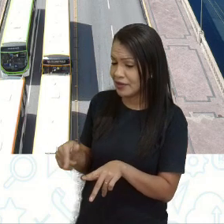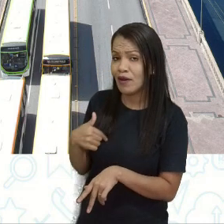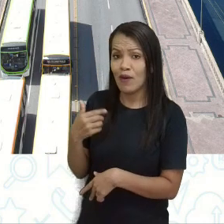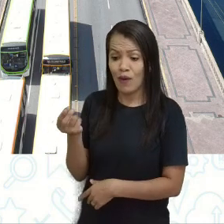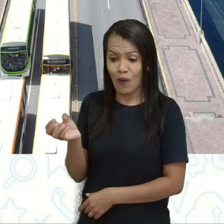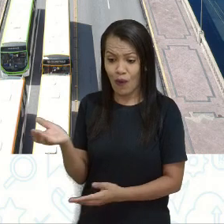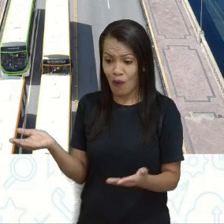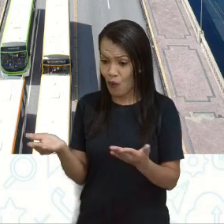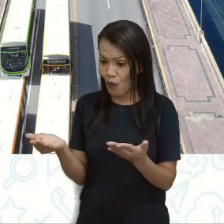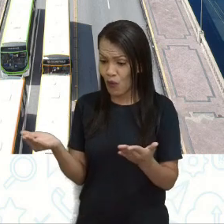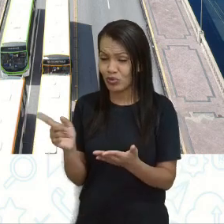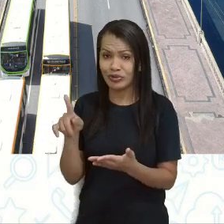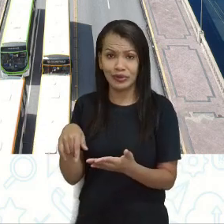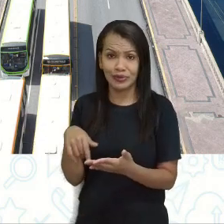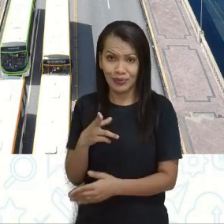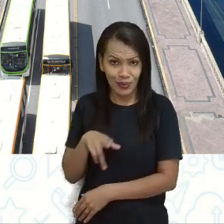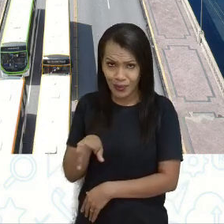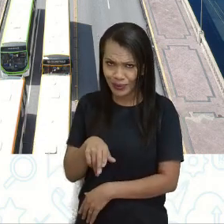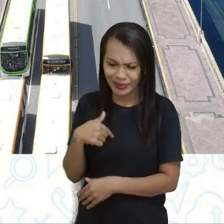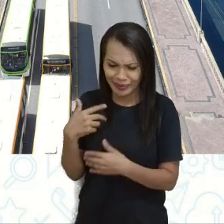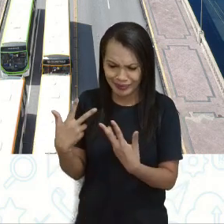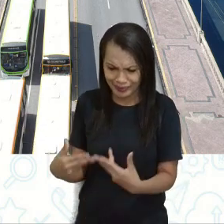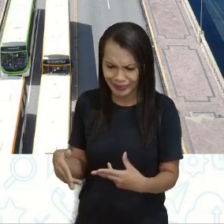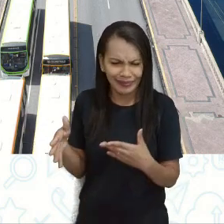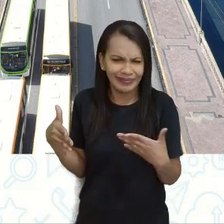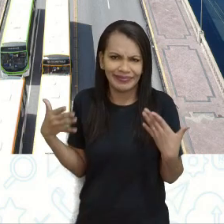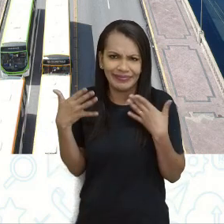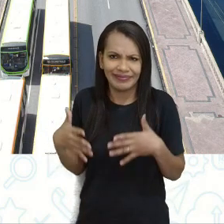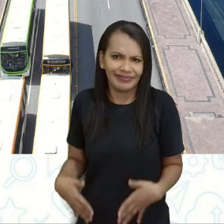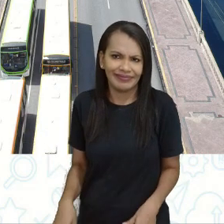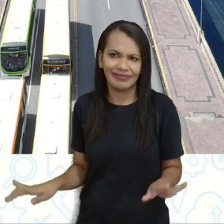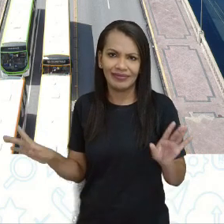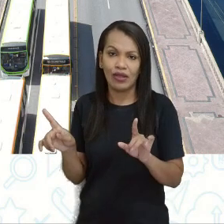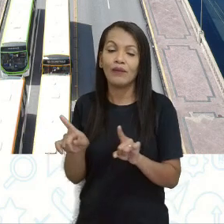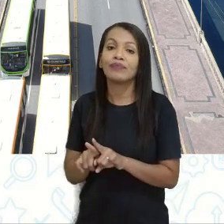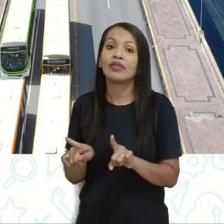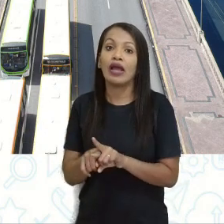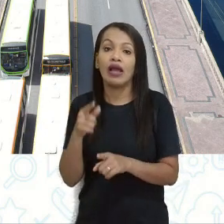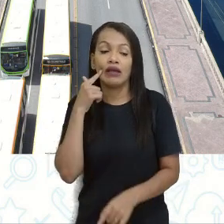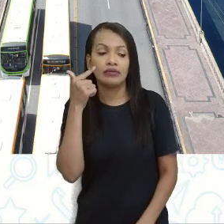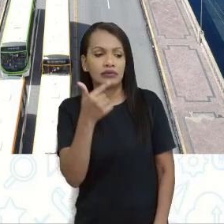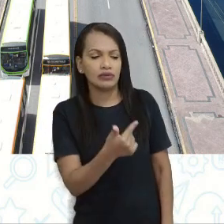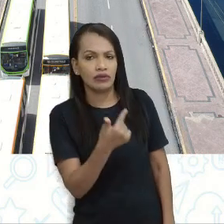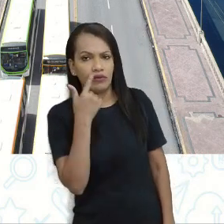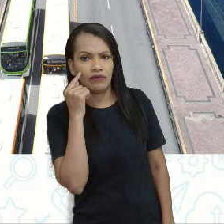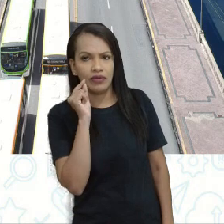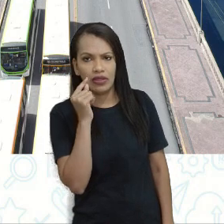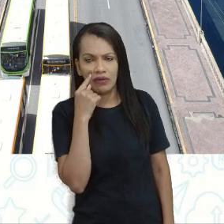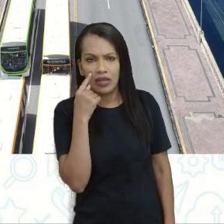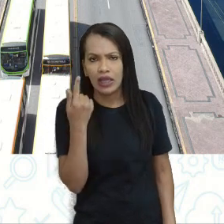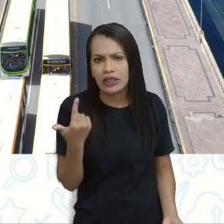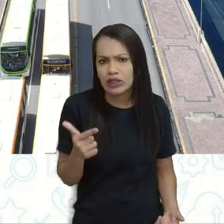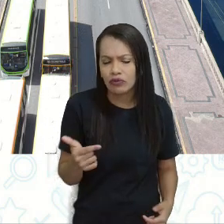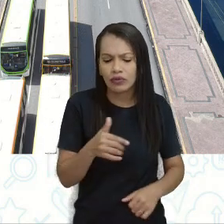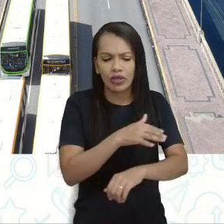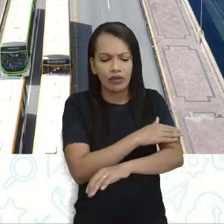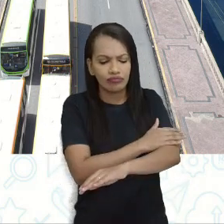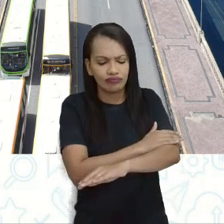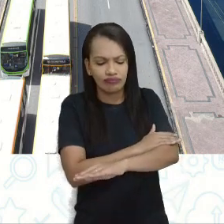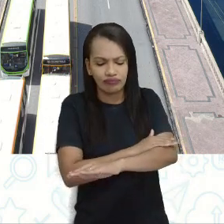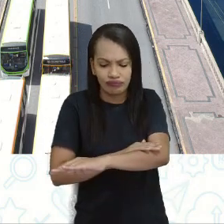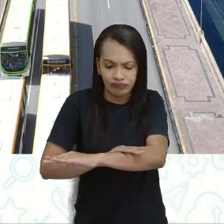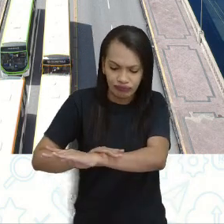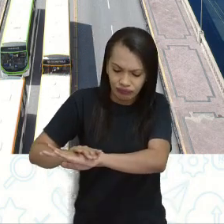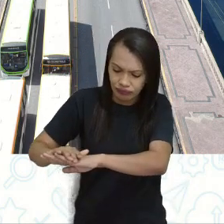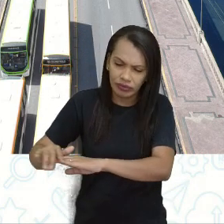todas. Pois é. E aí a gente vendo até o asfalto, né, que não existia. Veja aí, era chão batido,